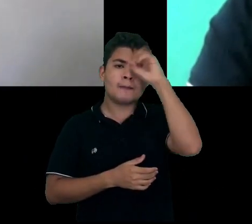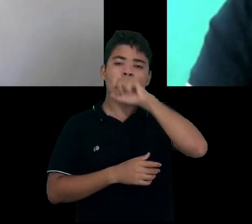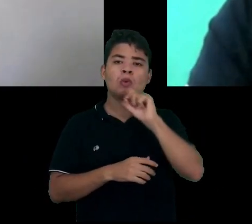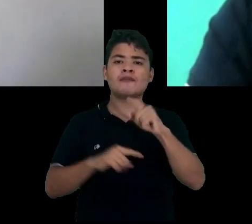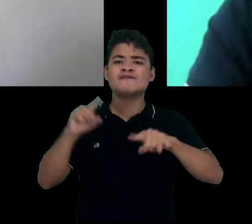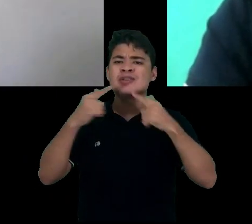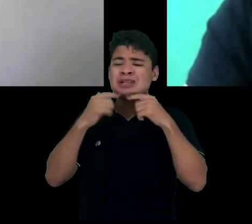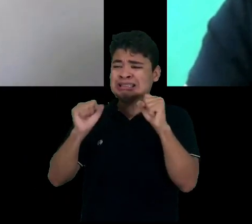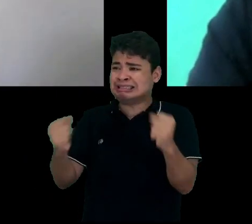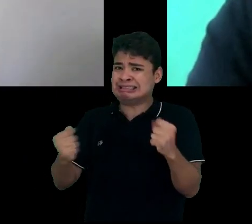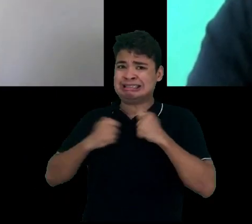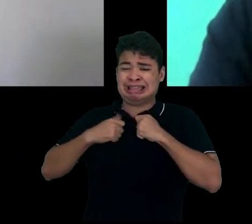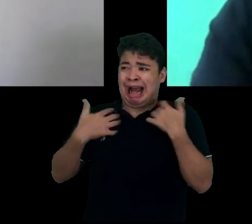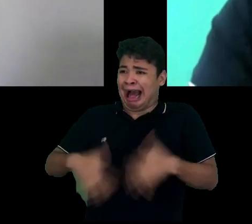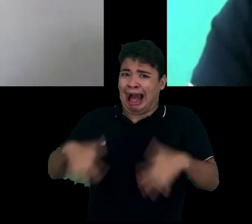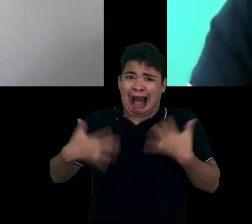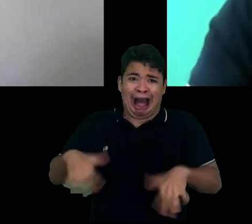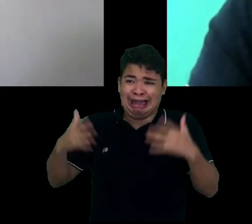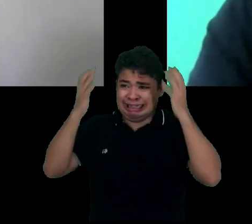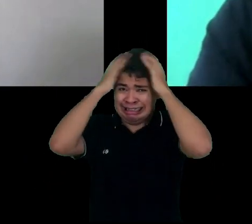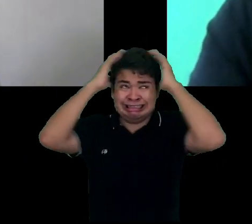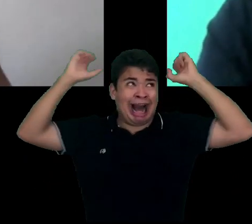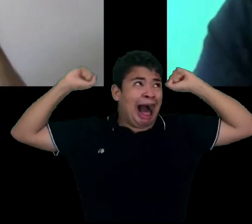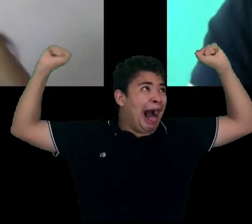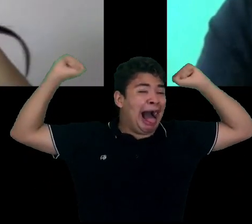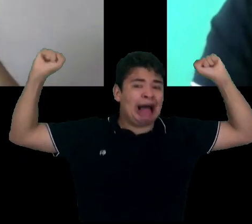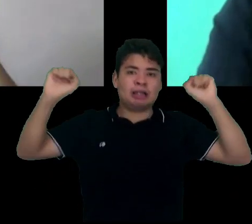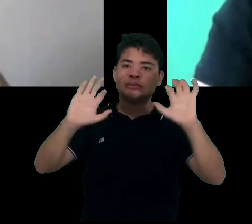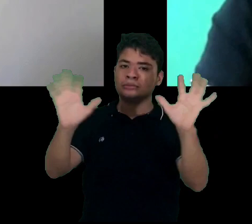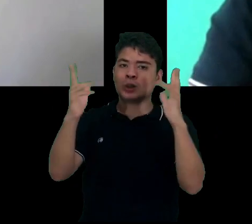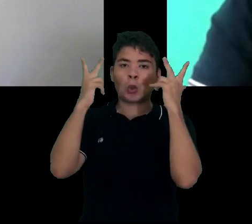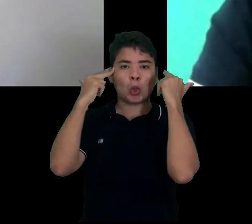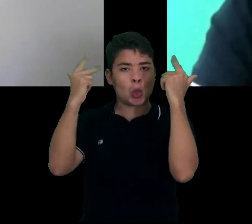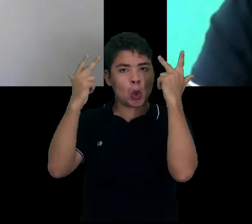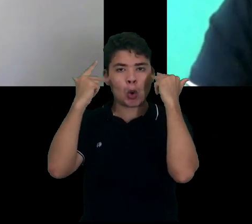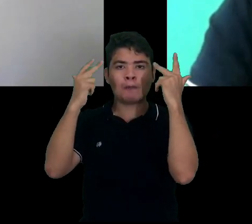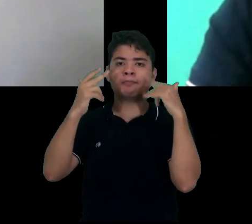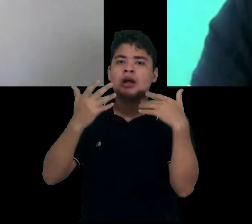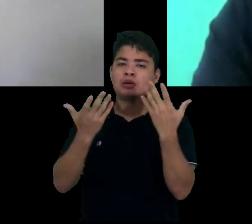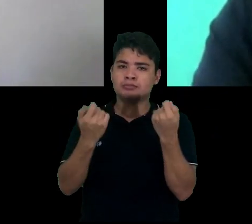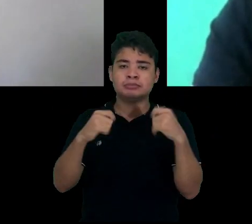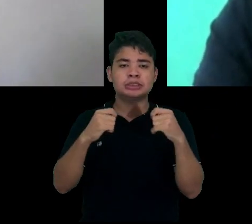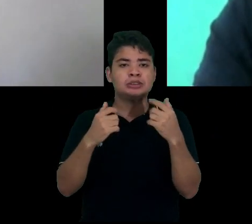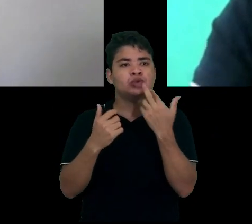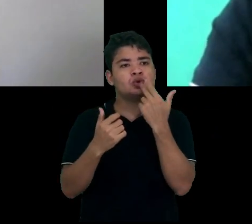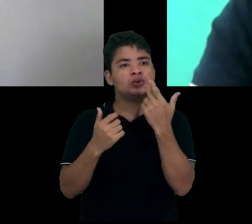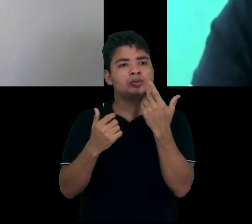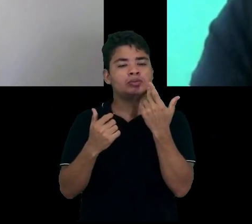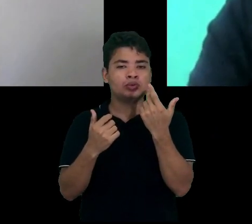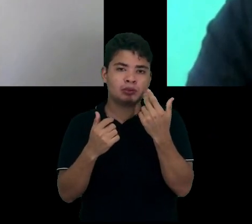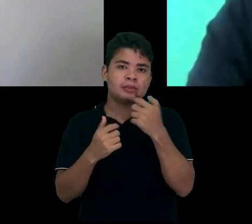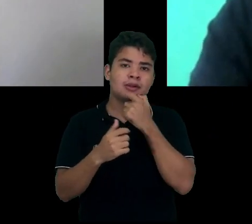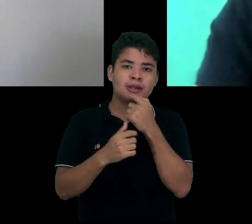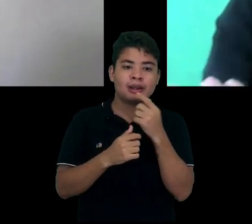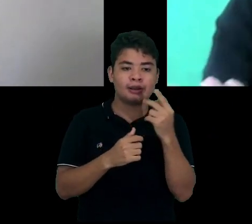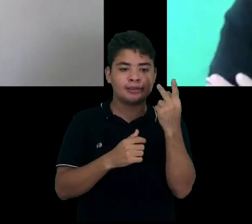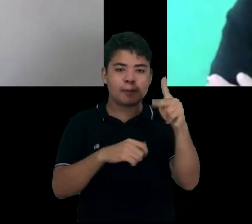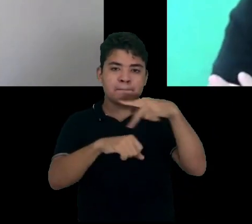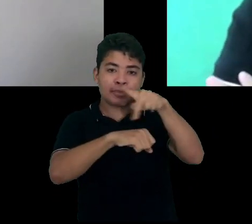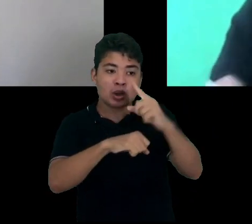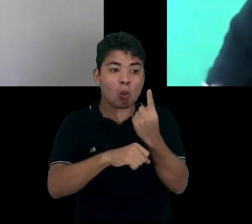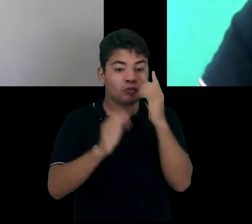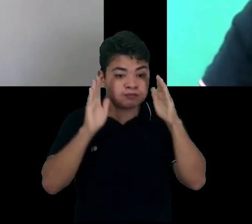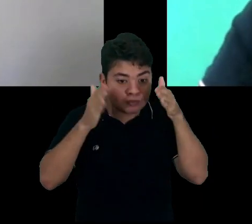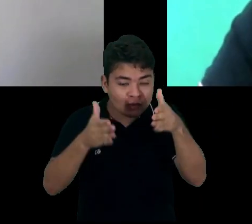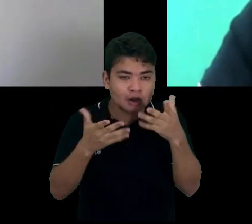monstro de sete cabeças. É normal e a gente vai focar em um deles. Isso é comum. Um vai focar